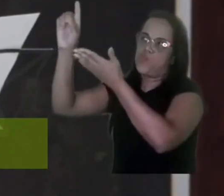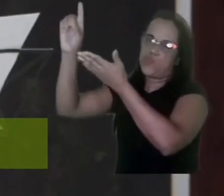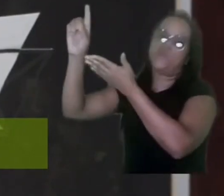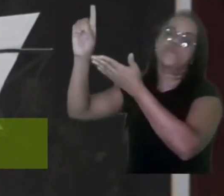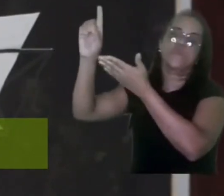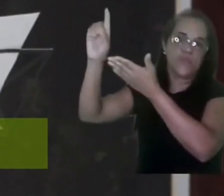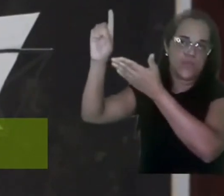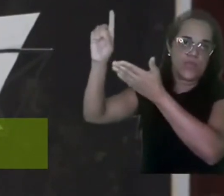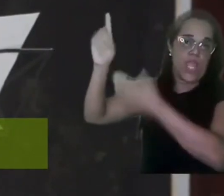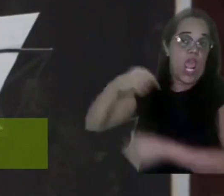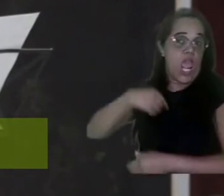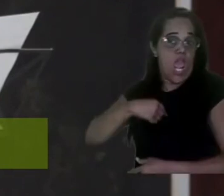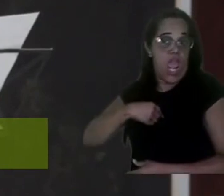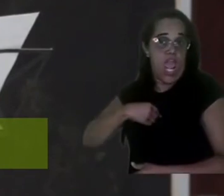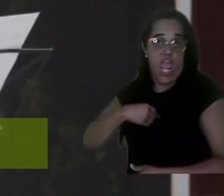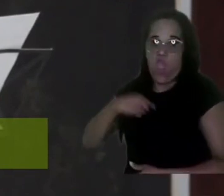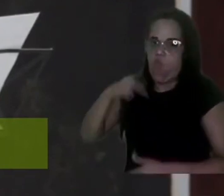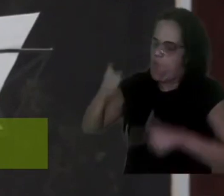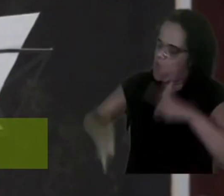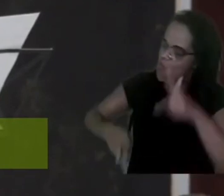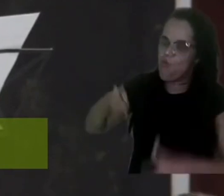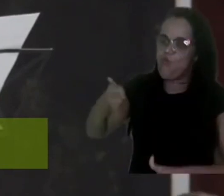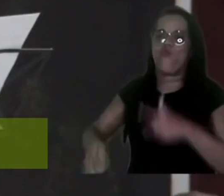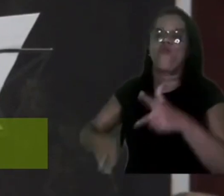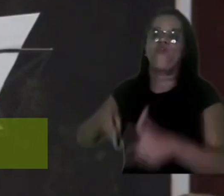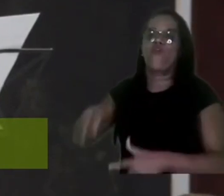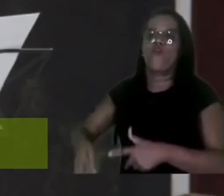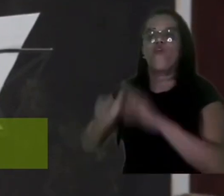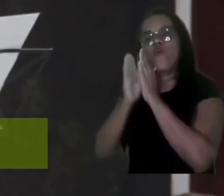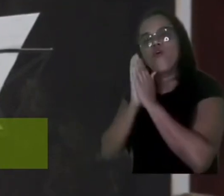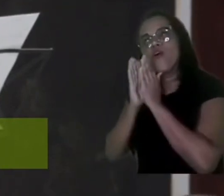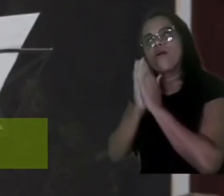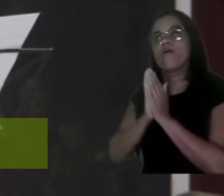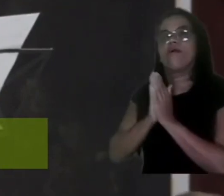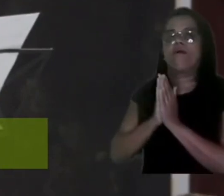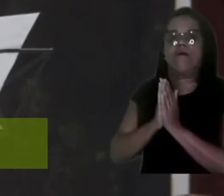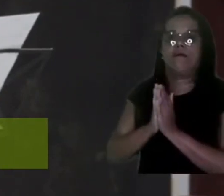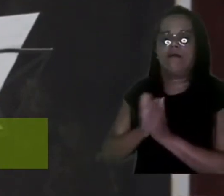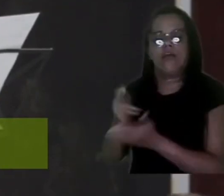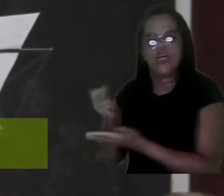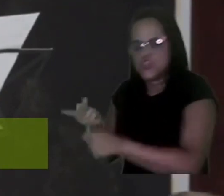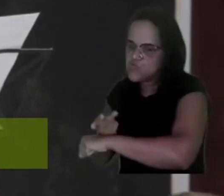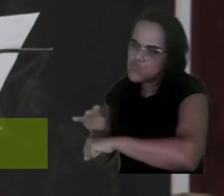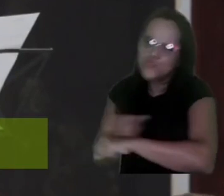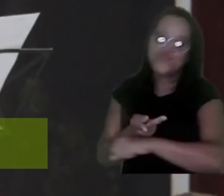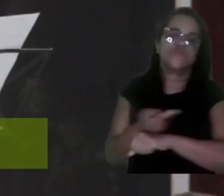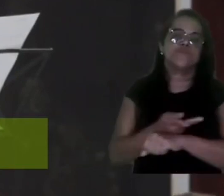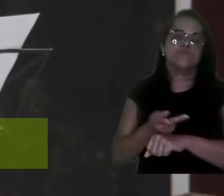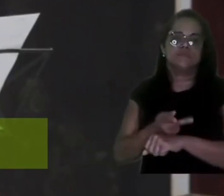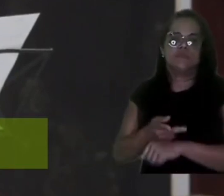ti, assim eu sei que posso prosseguir. E mesmo quando